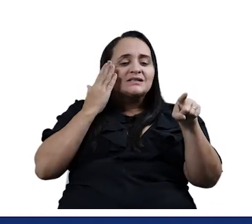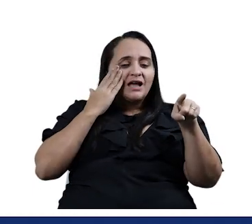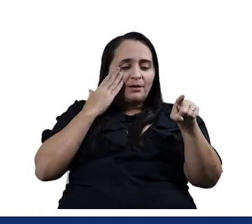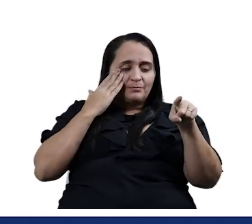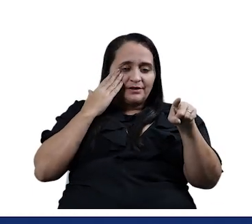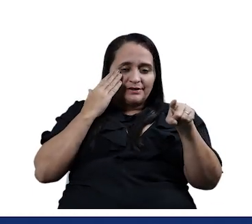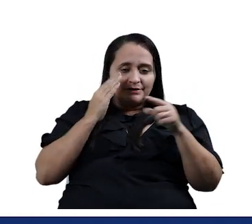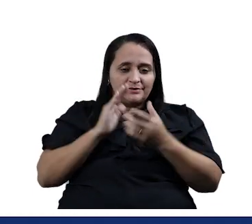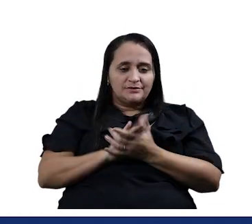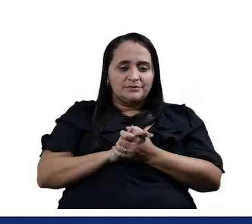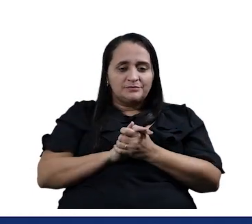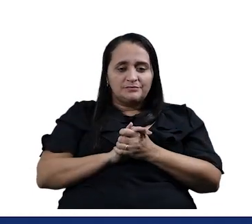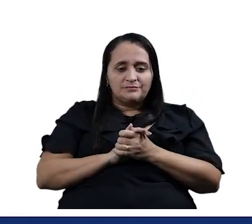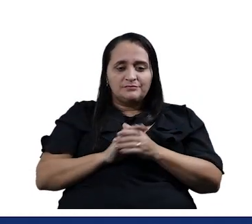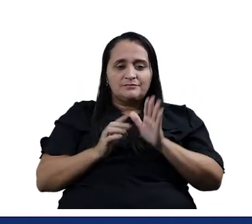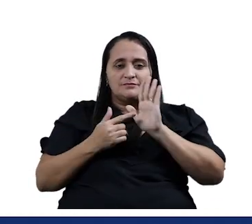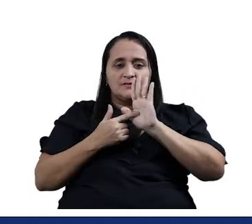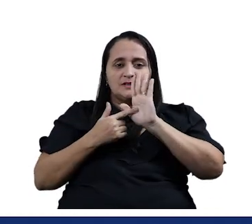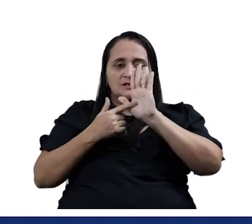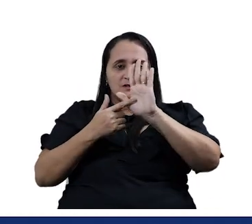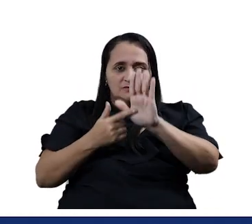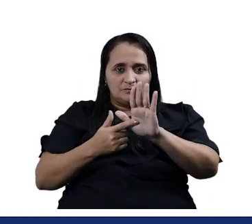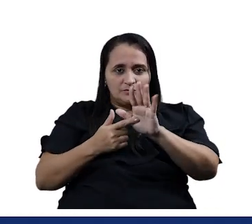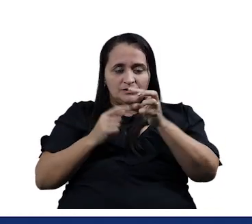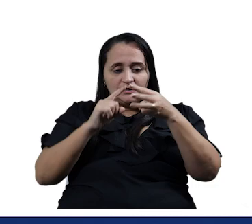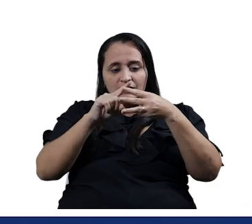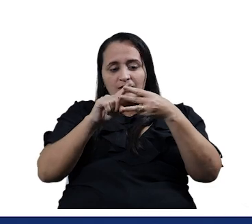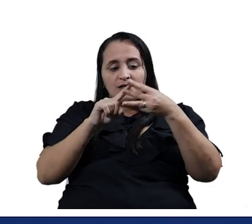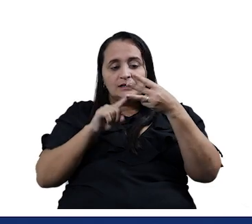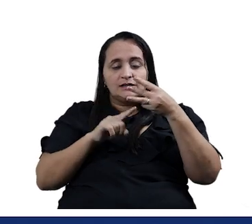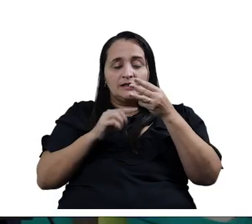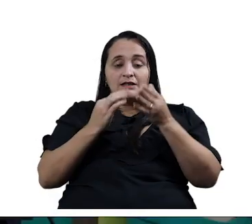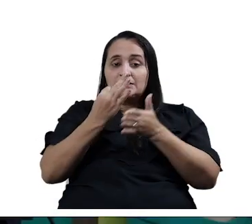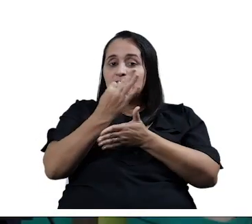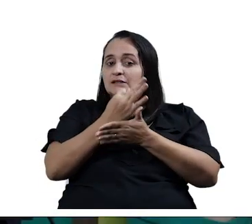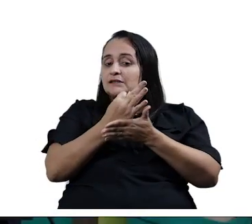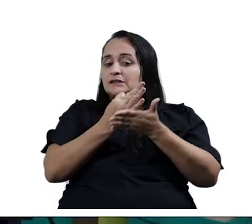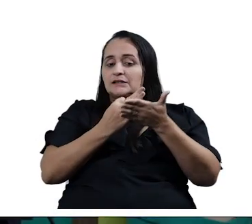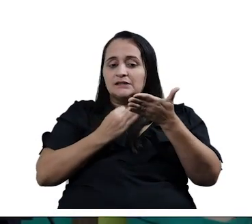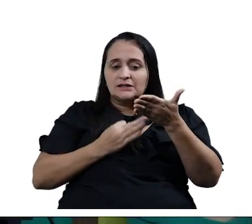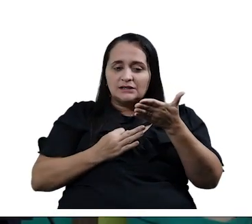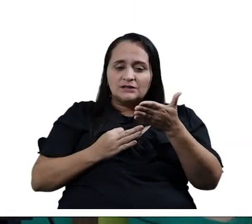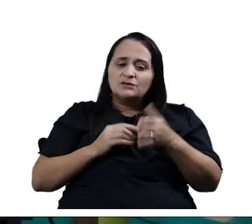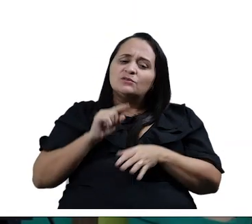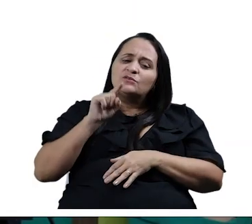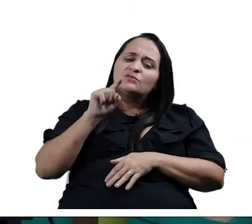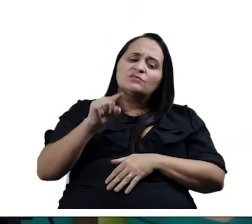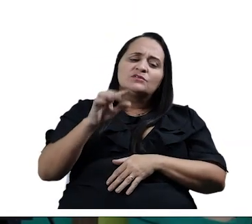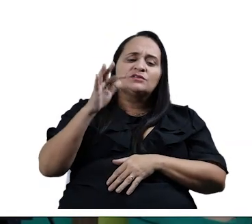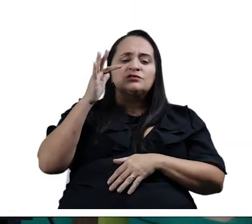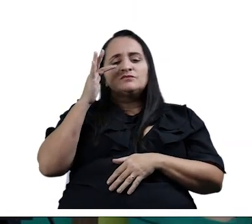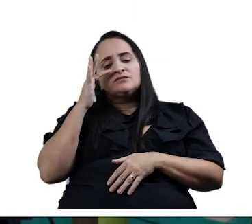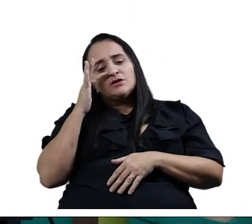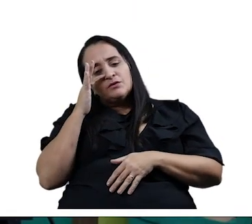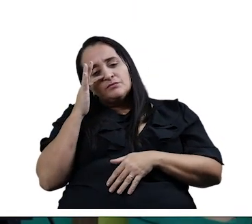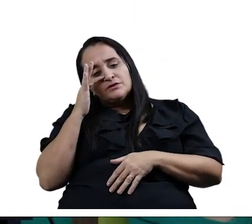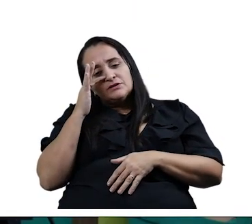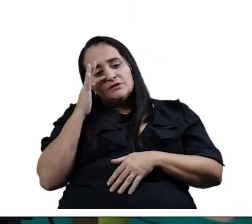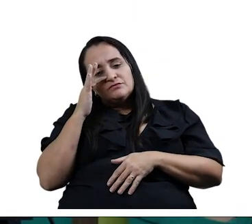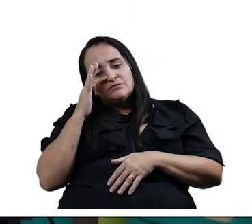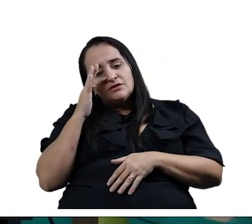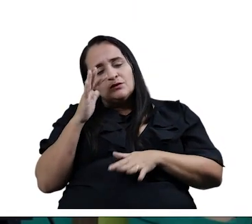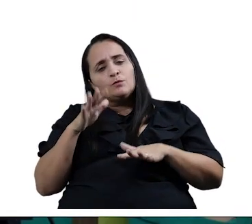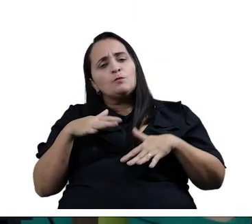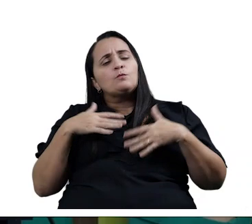poesia. Eu vou mostrar para você 3 textos e desses 3 textos você vai observar atentamente